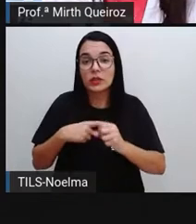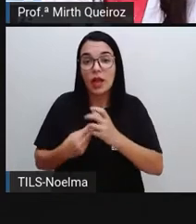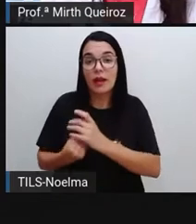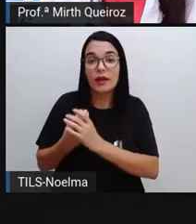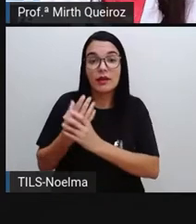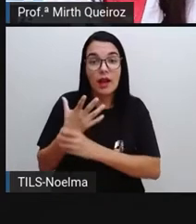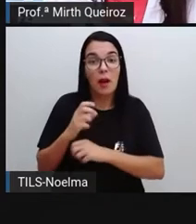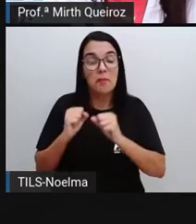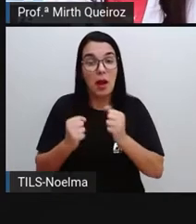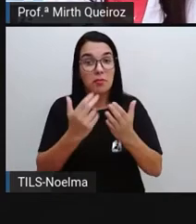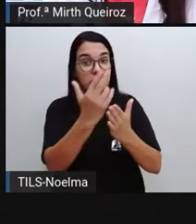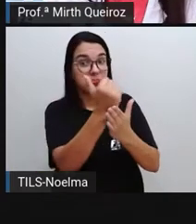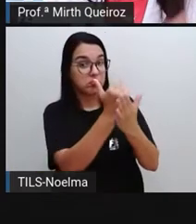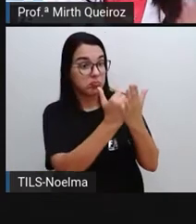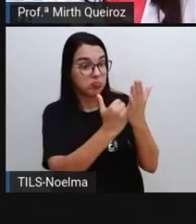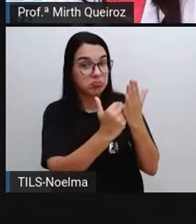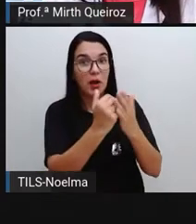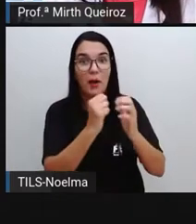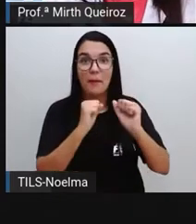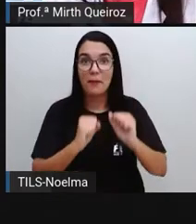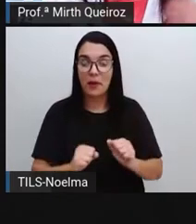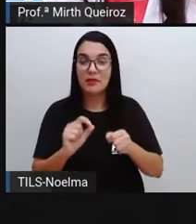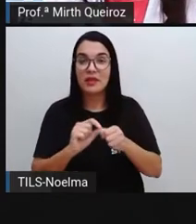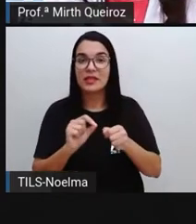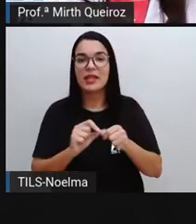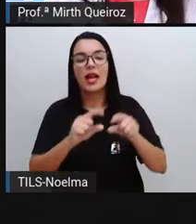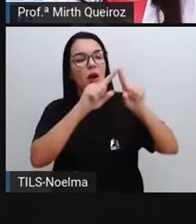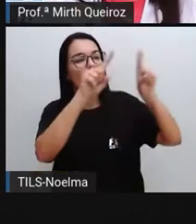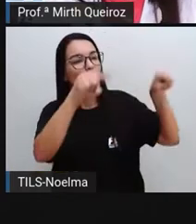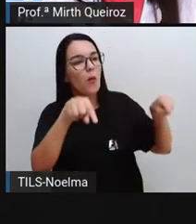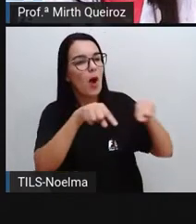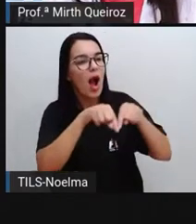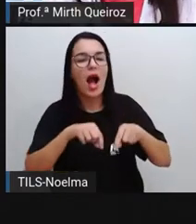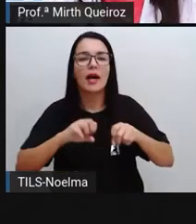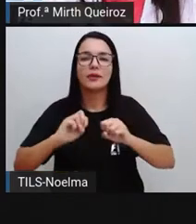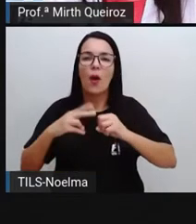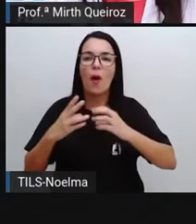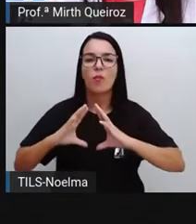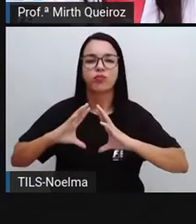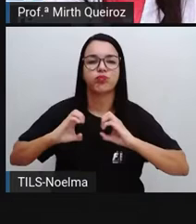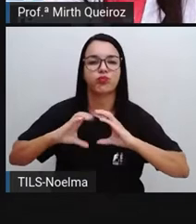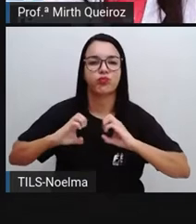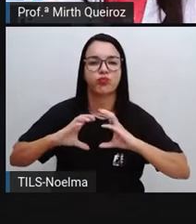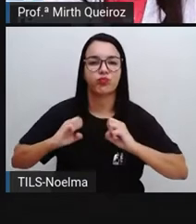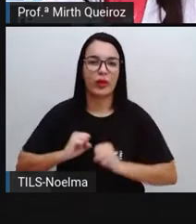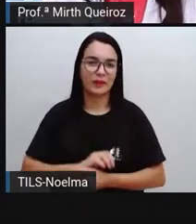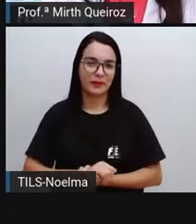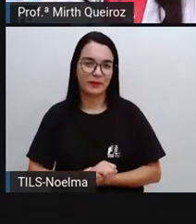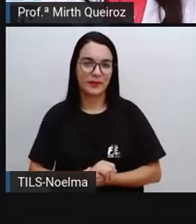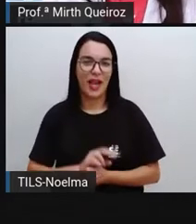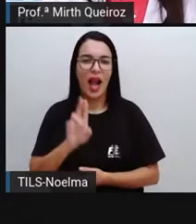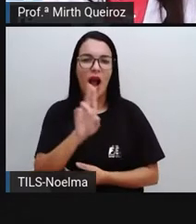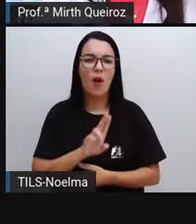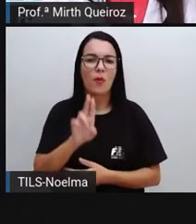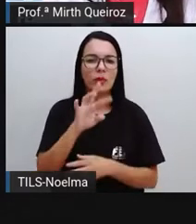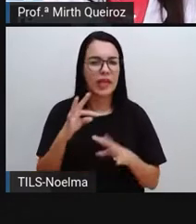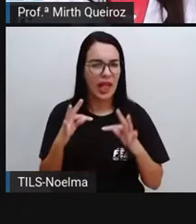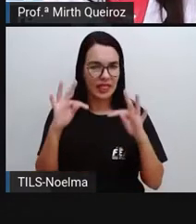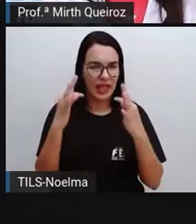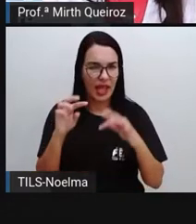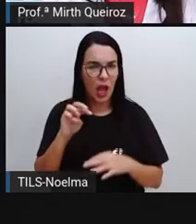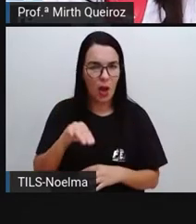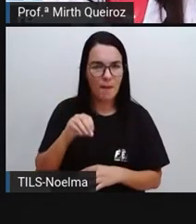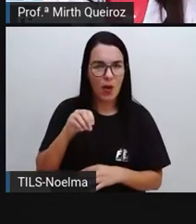objetos decorativos para sua casa, como fazer quadros, como fazer almofadas. O uso dessa